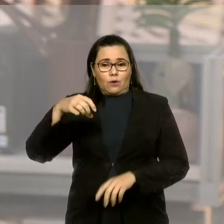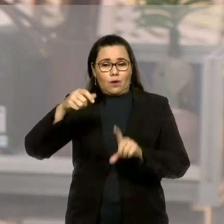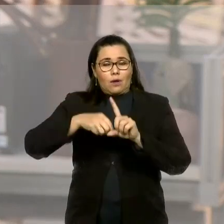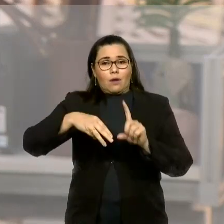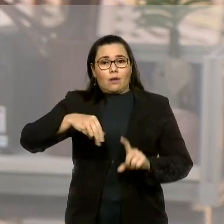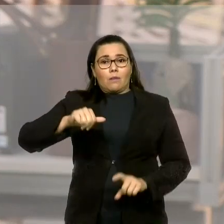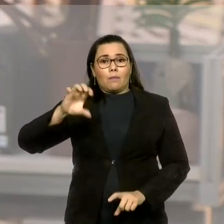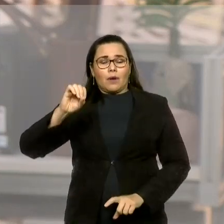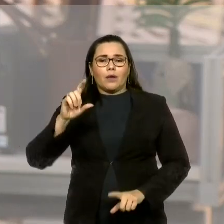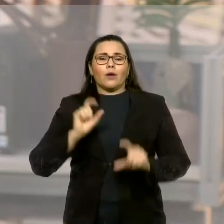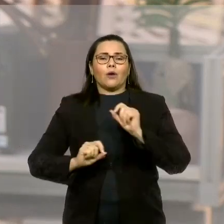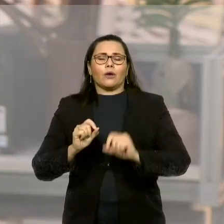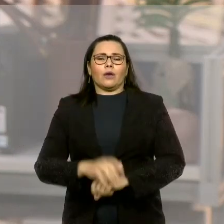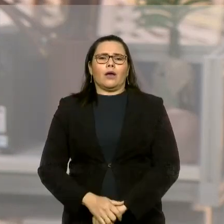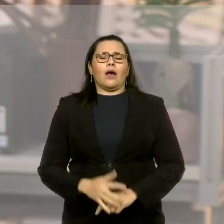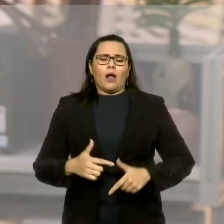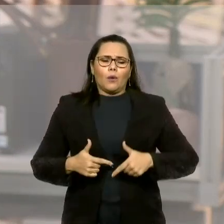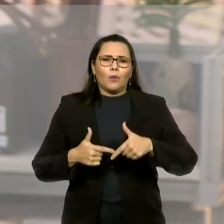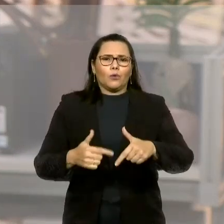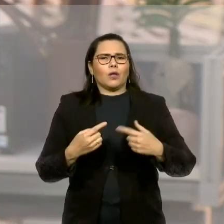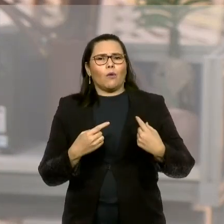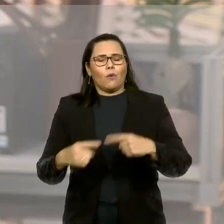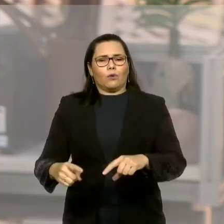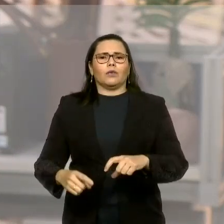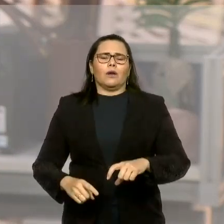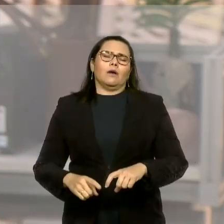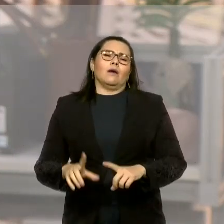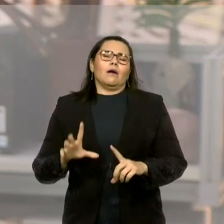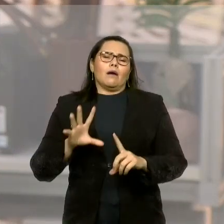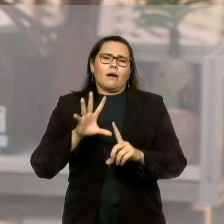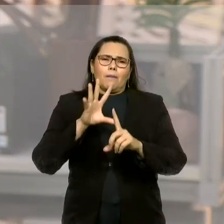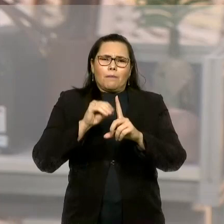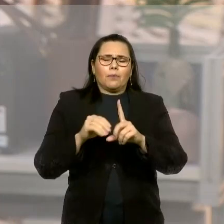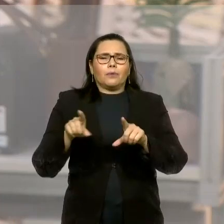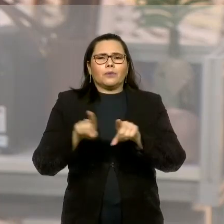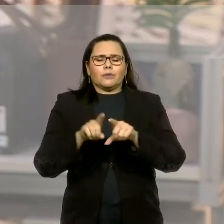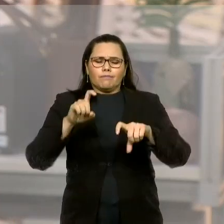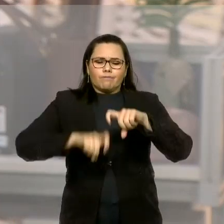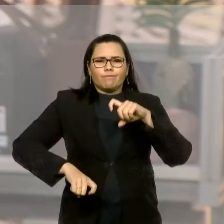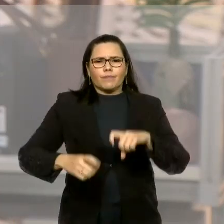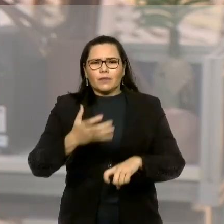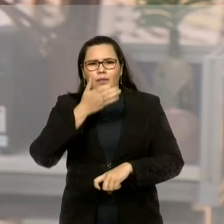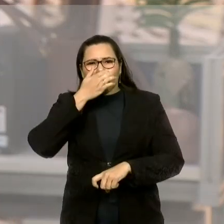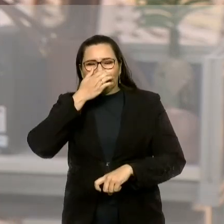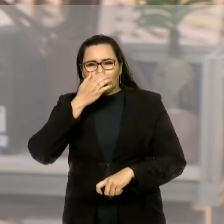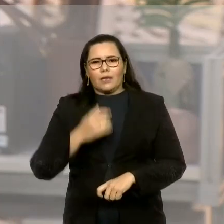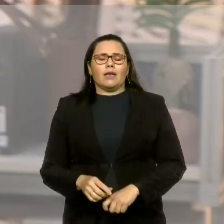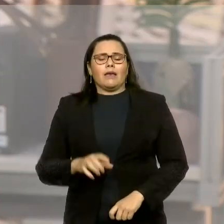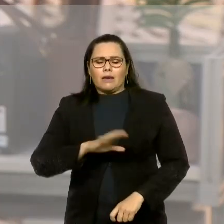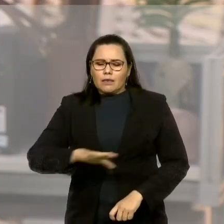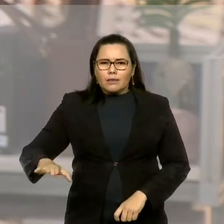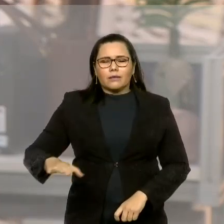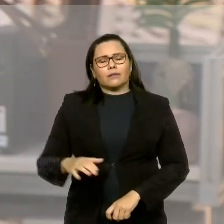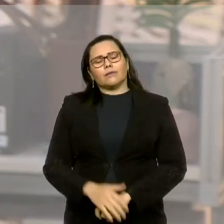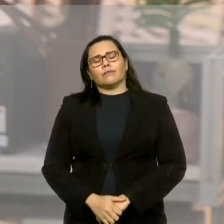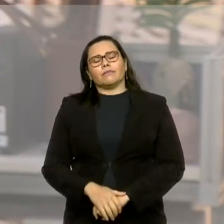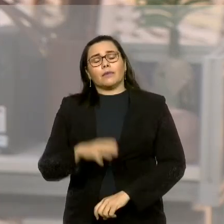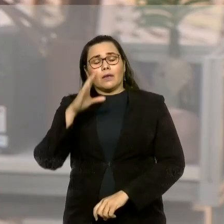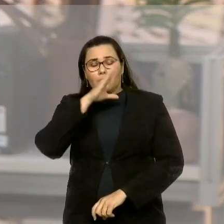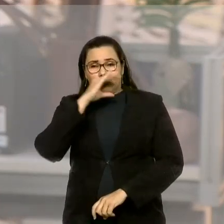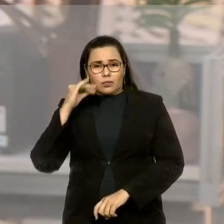enfrentamento ao abuso e exploração sexual de crianças e adolescentes entre 2020 e 2021 mais de